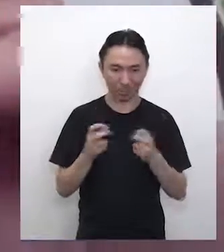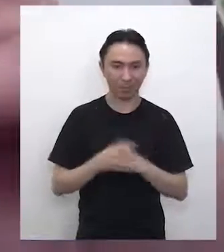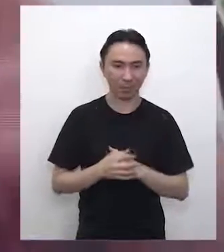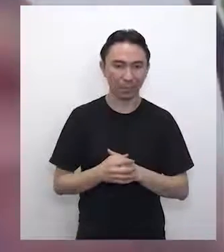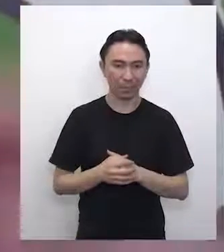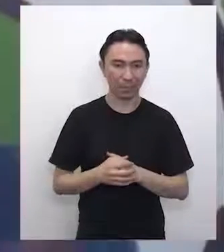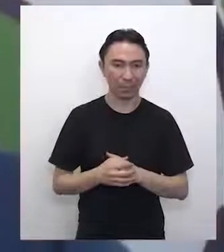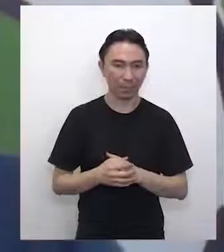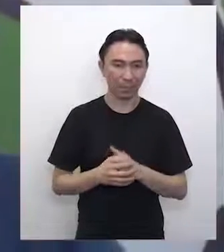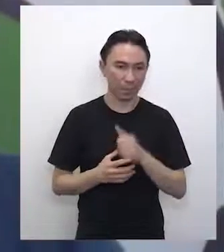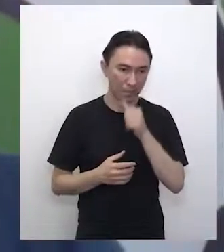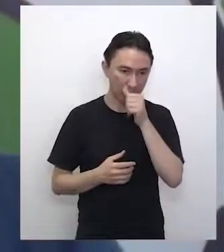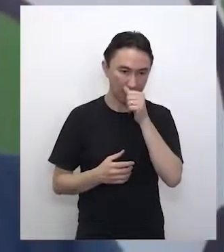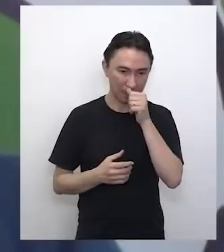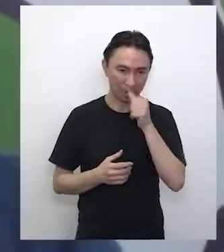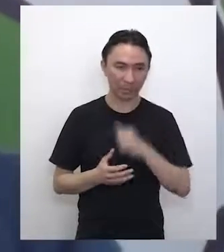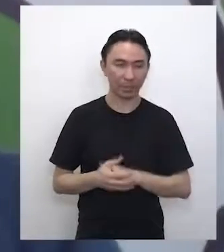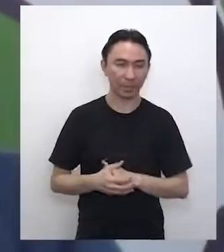aqui.